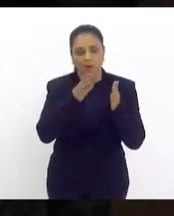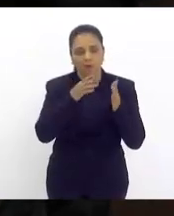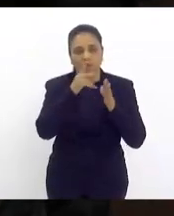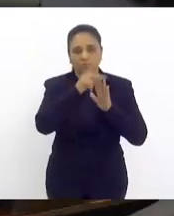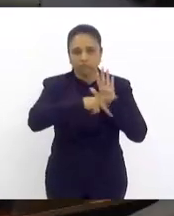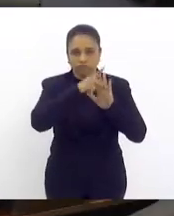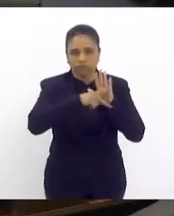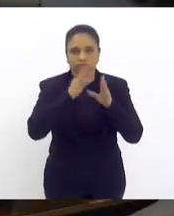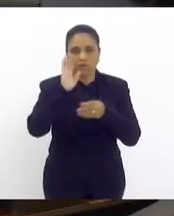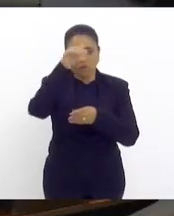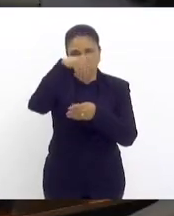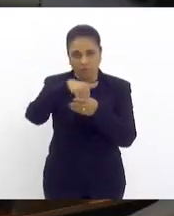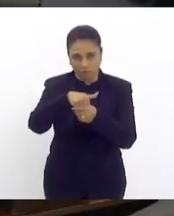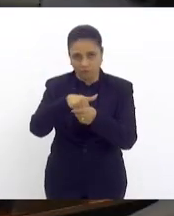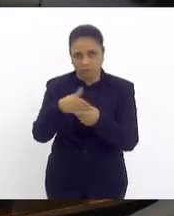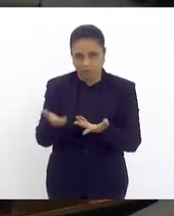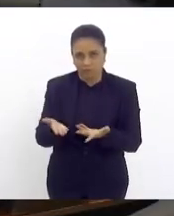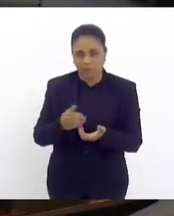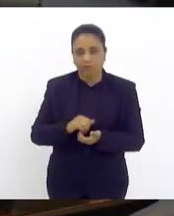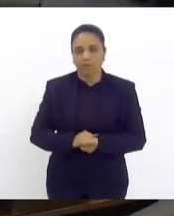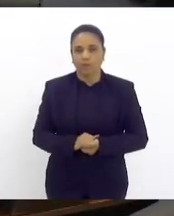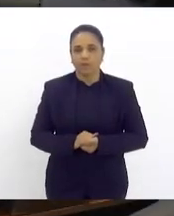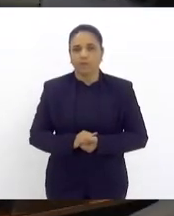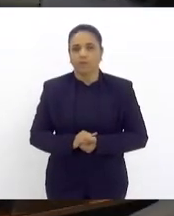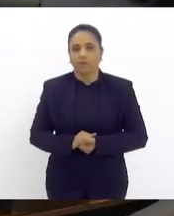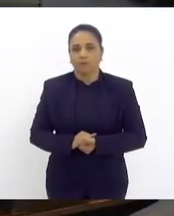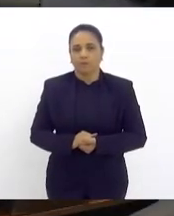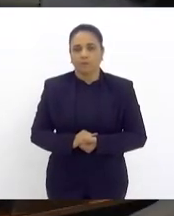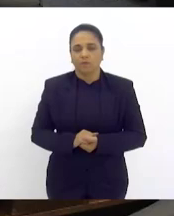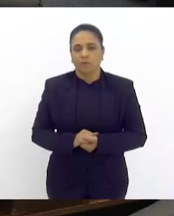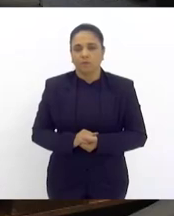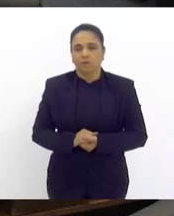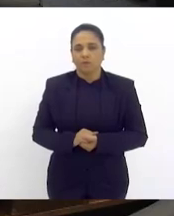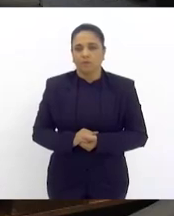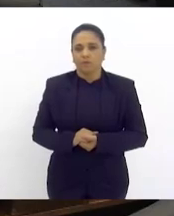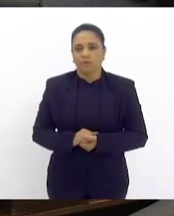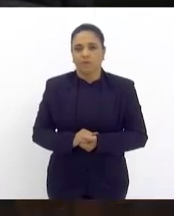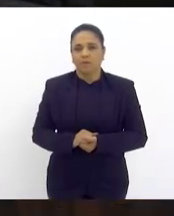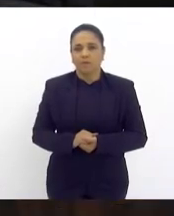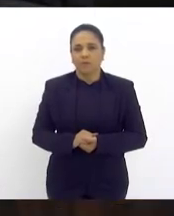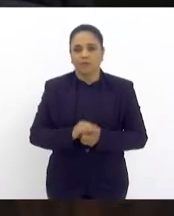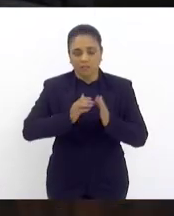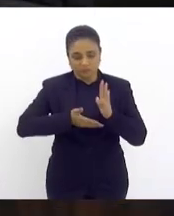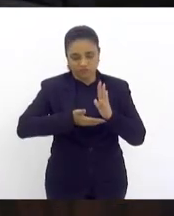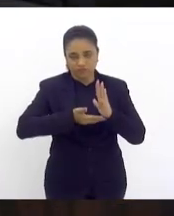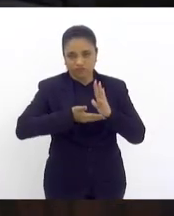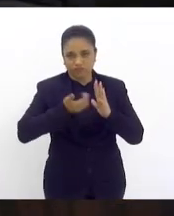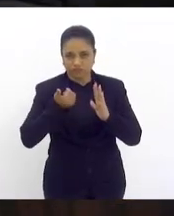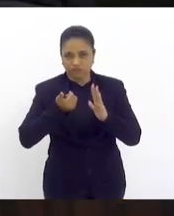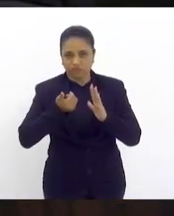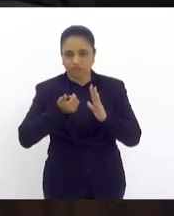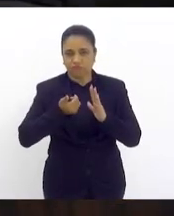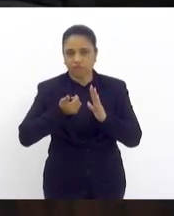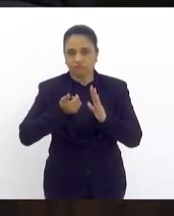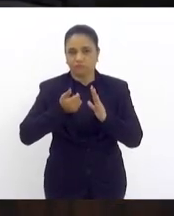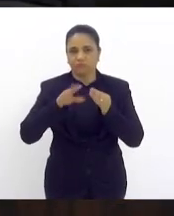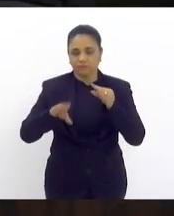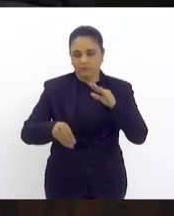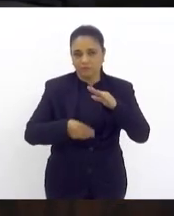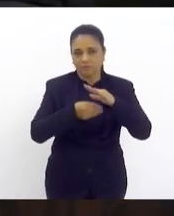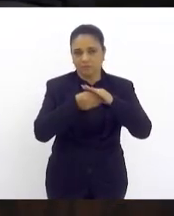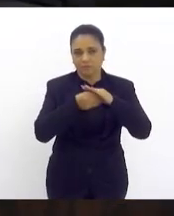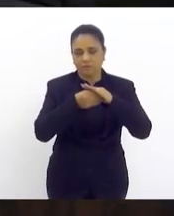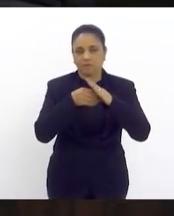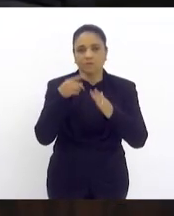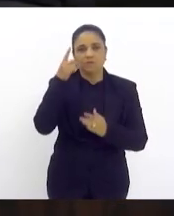matéria com a retirada da emenda do deputado Márcio Gualberto com a retirada da emenda do